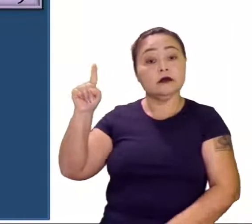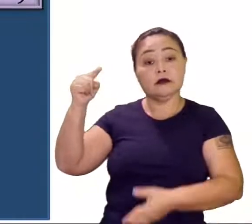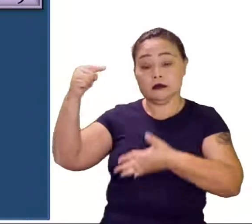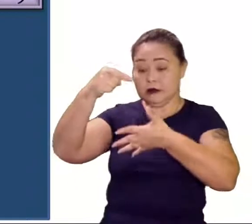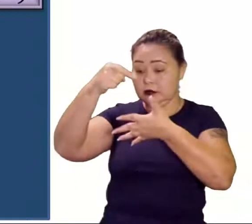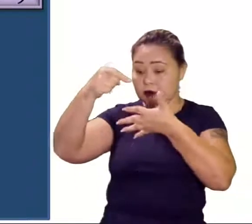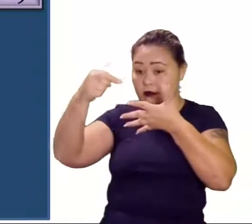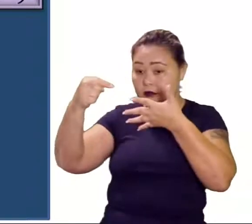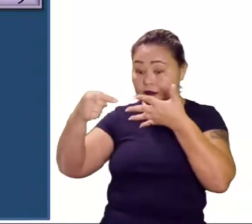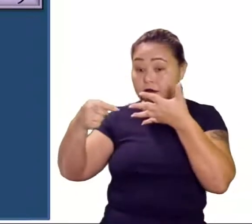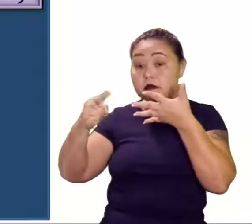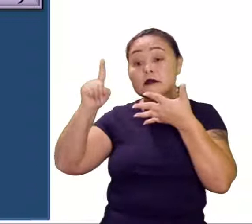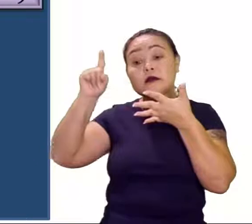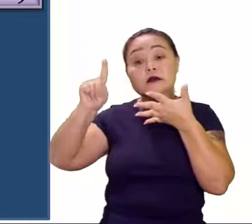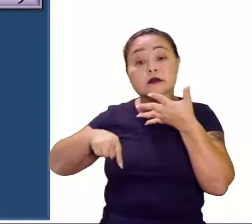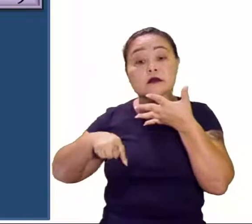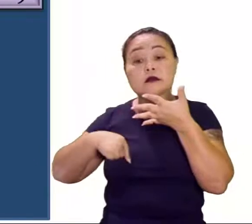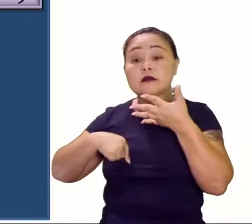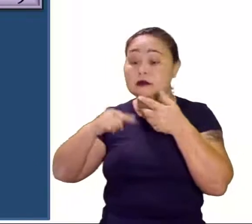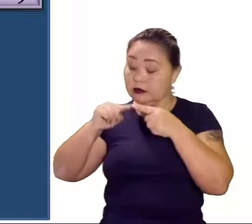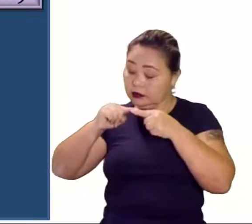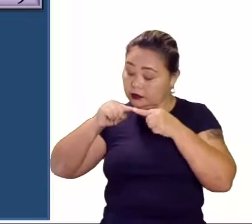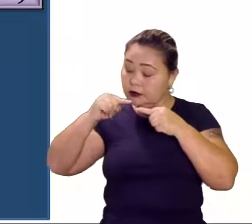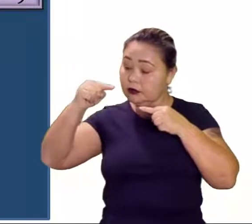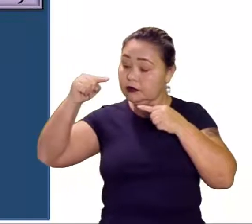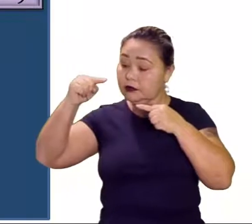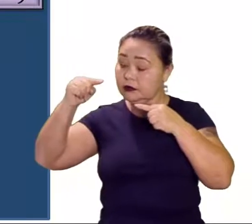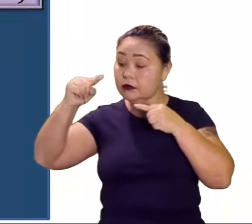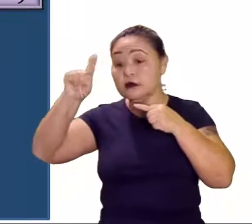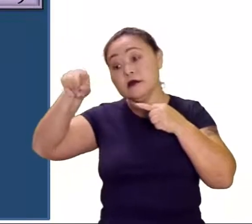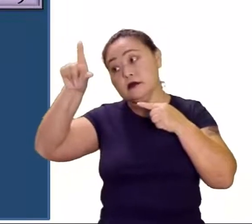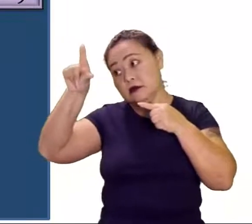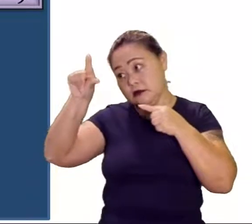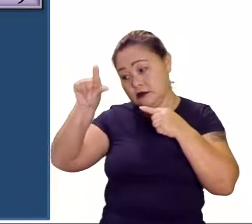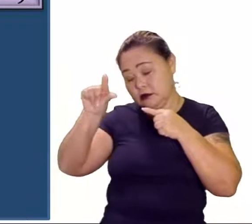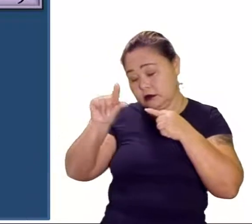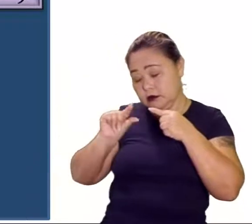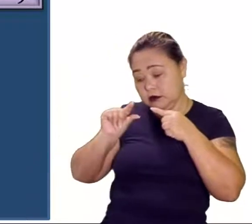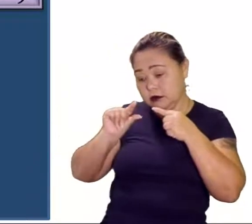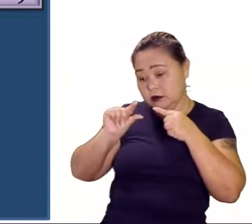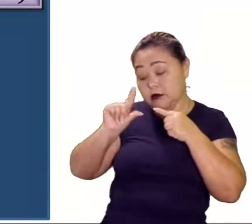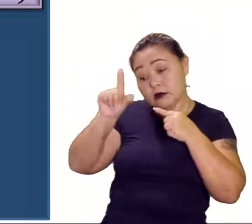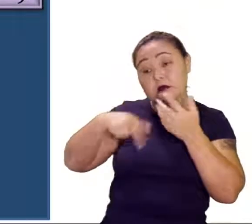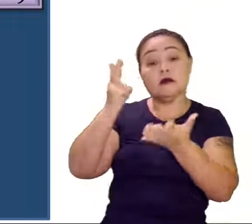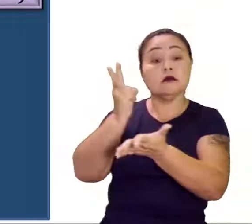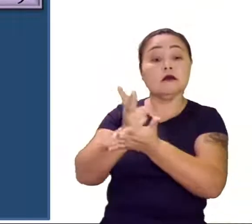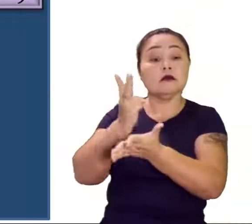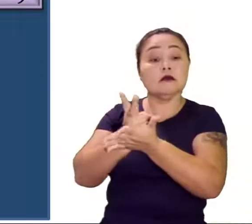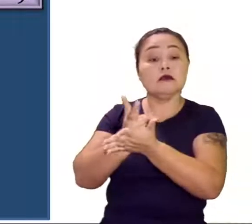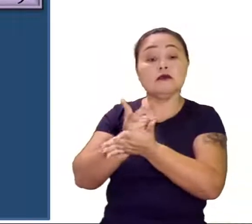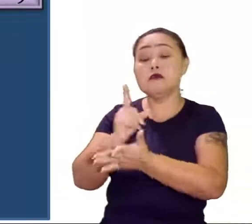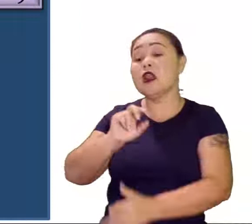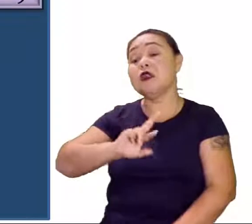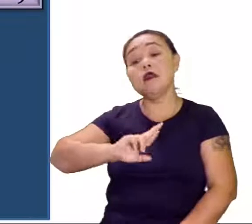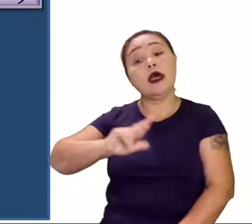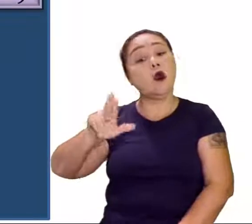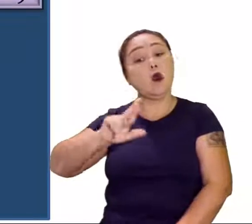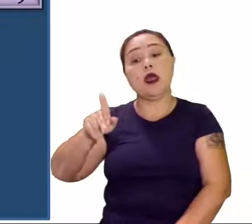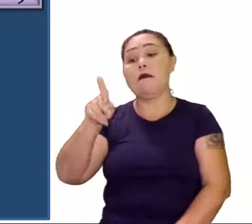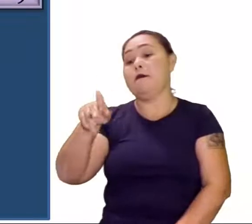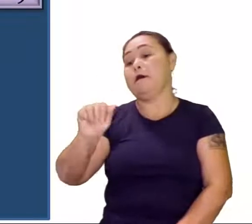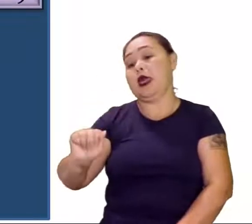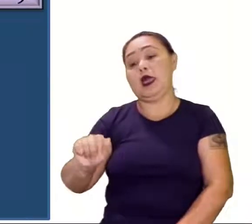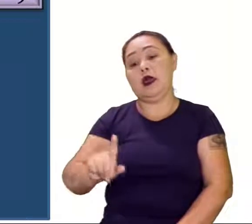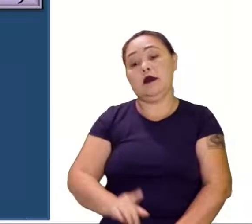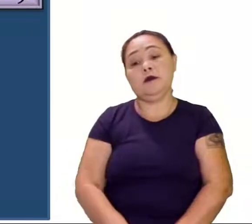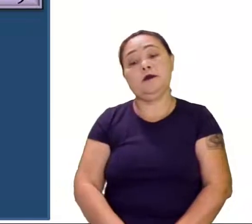classificações, ela é crescente, ela é decrescente, ela é constante ou ela não é